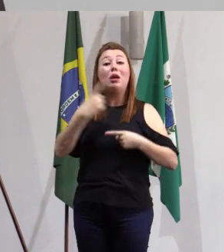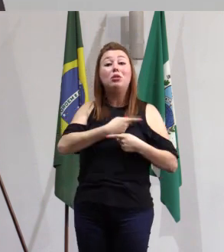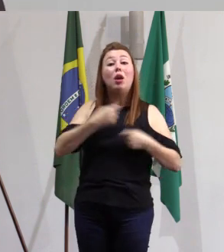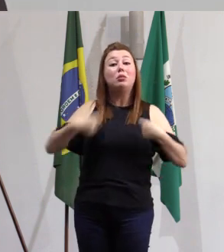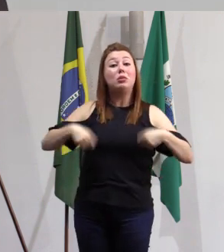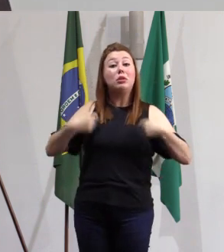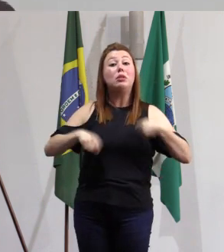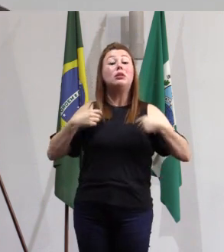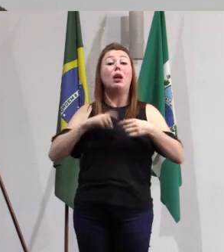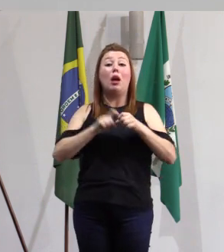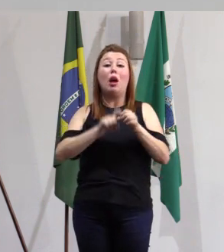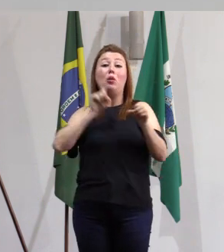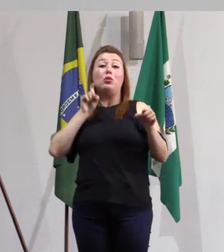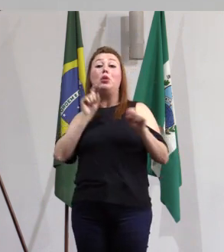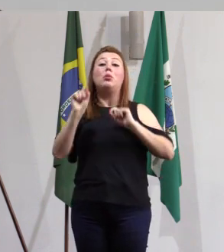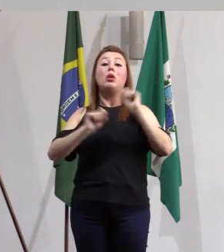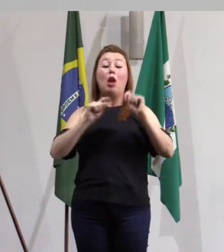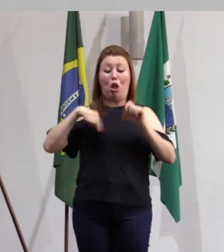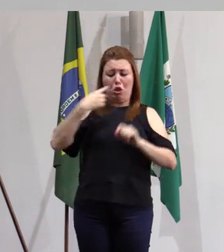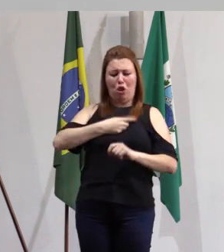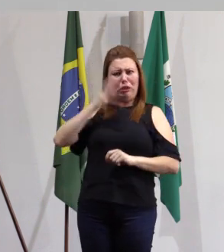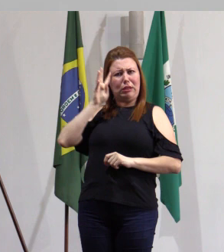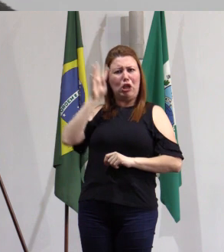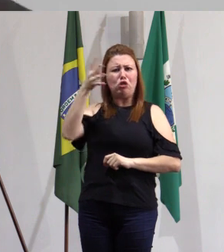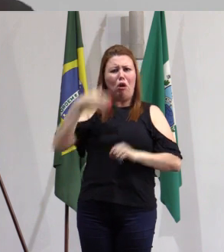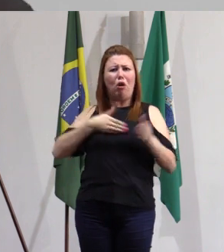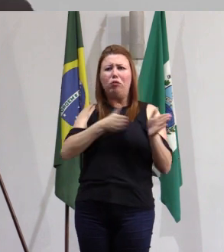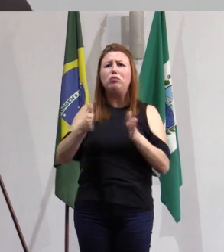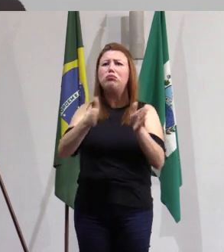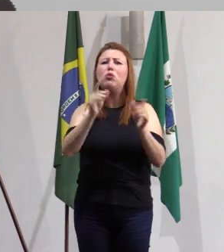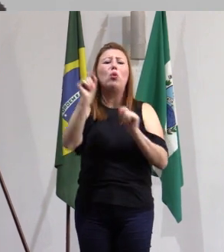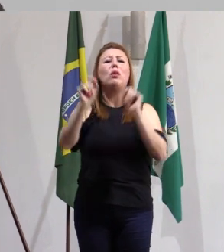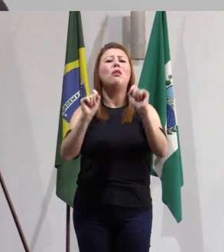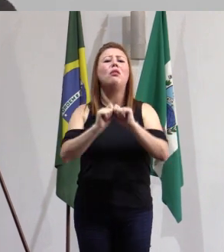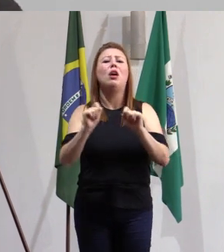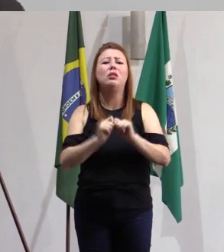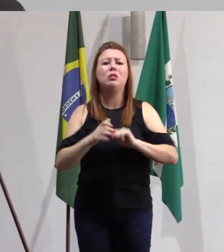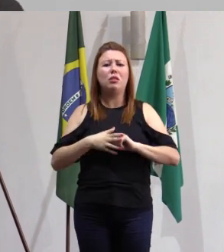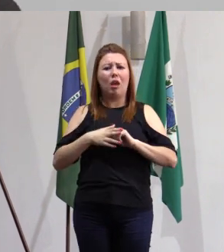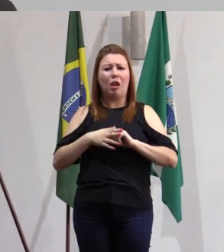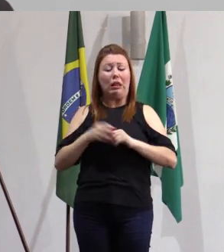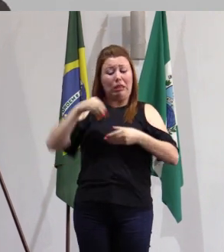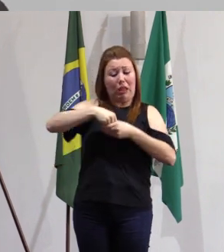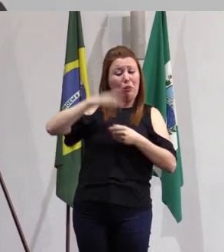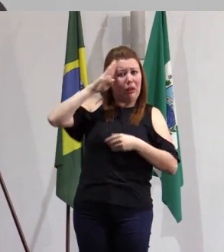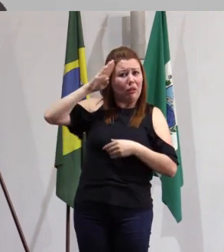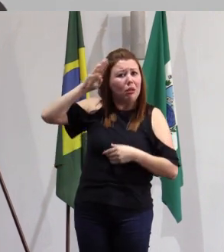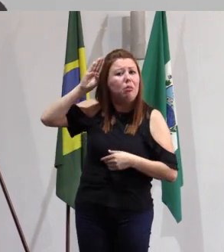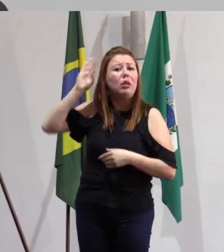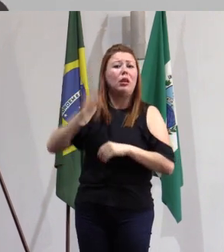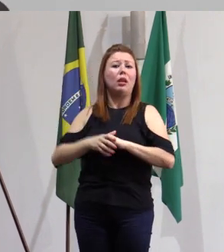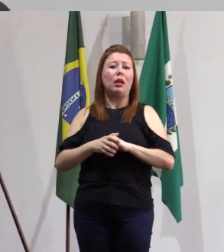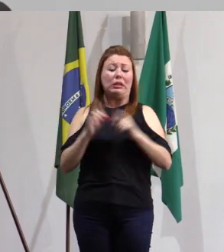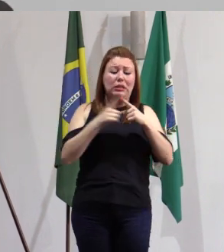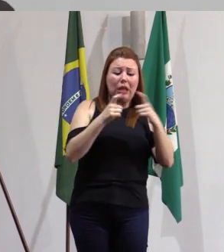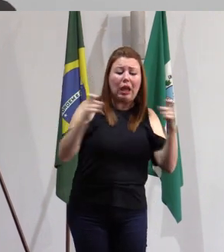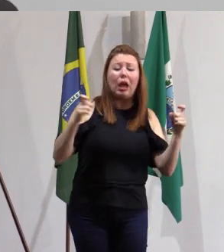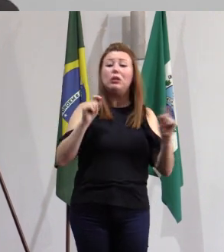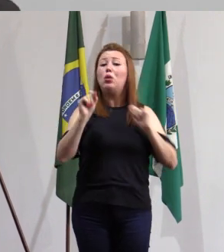diz respeito à nossa própria definição dos rumos científicos, acadêmicos, que